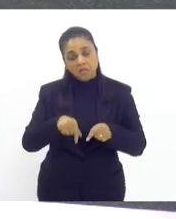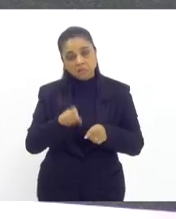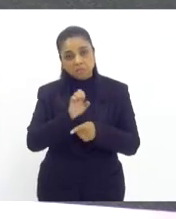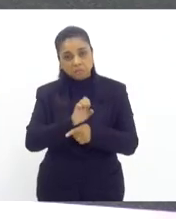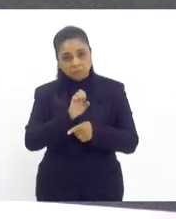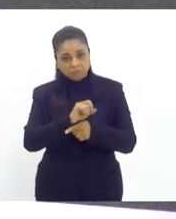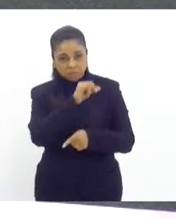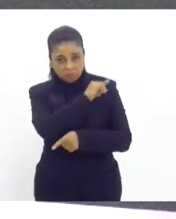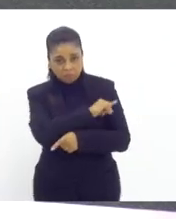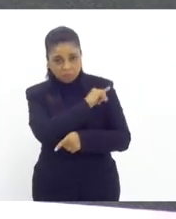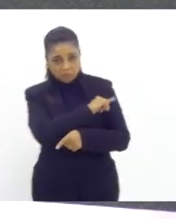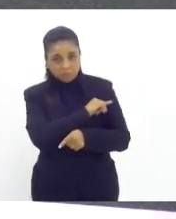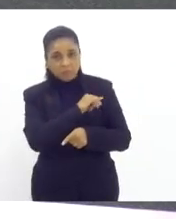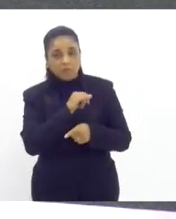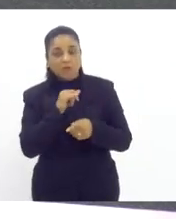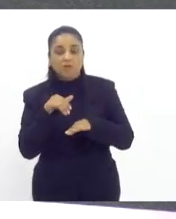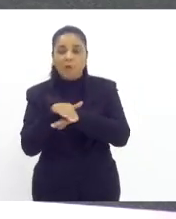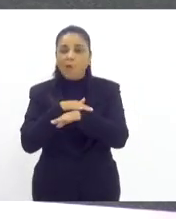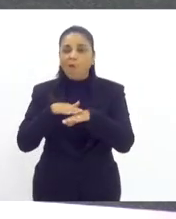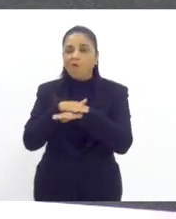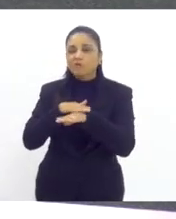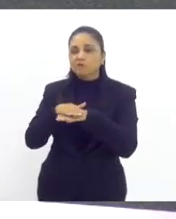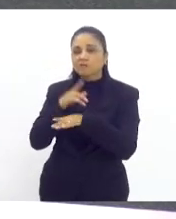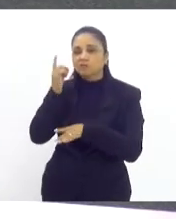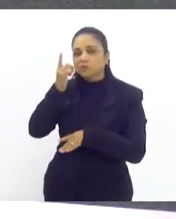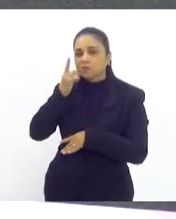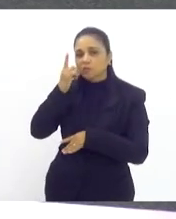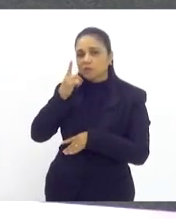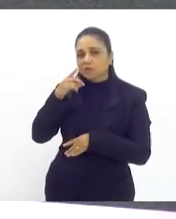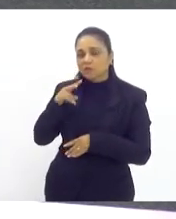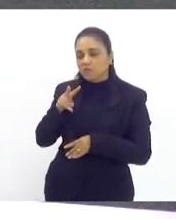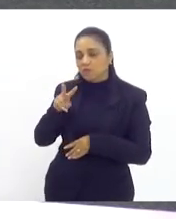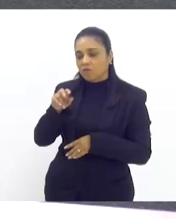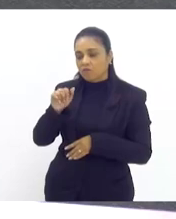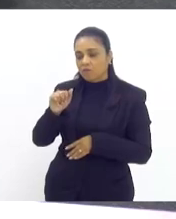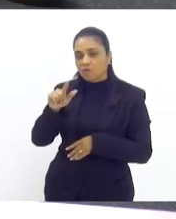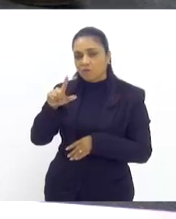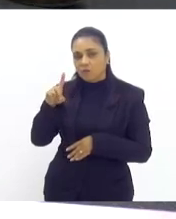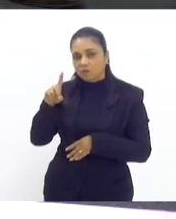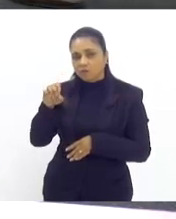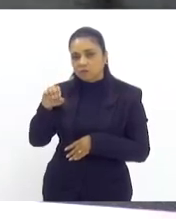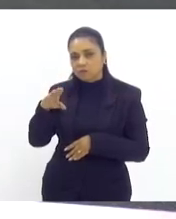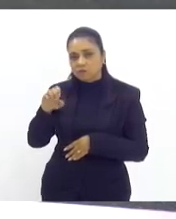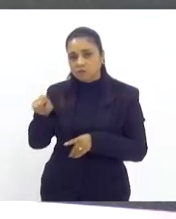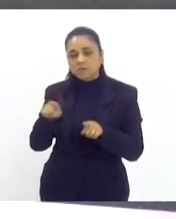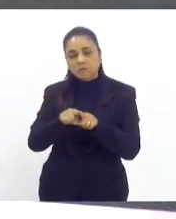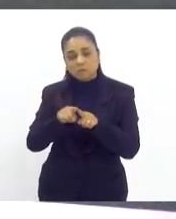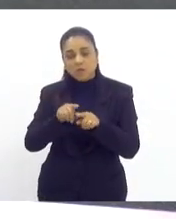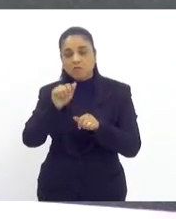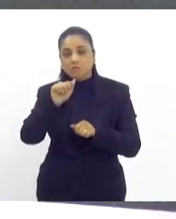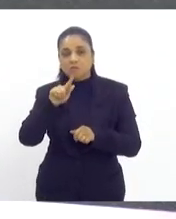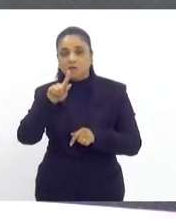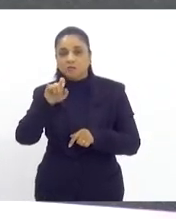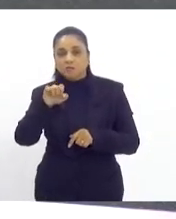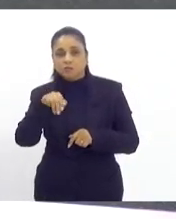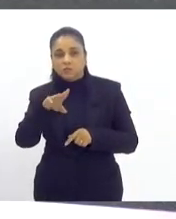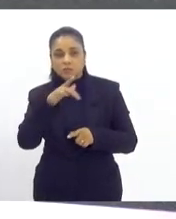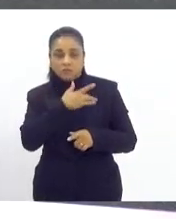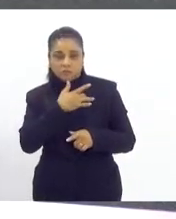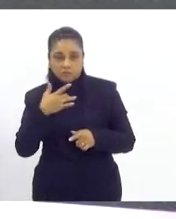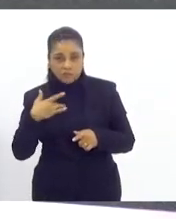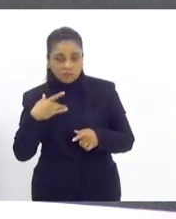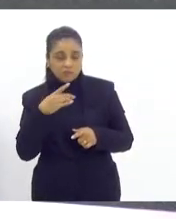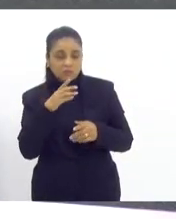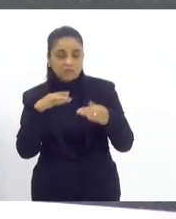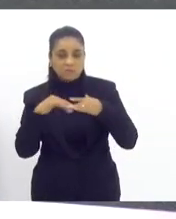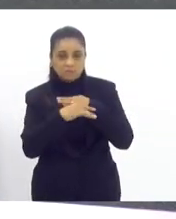como estava falando ali com o deputado Valdeci da saúde que os agentes comunitários de saúde que eram comissionários na cidade de